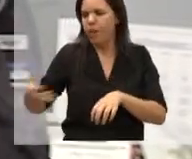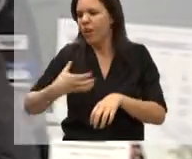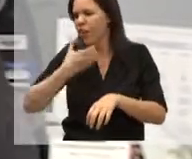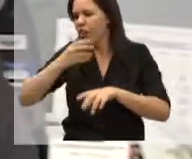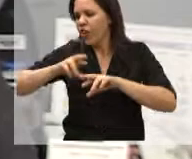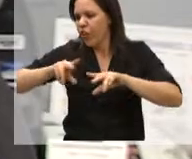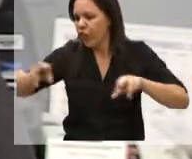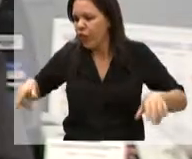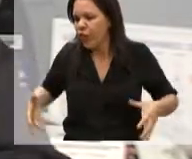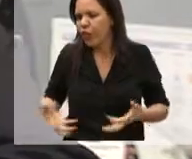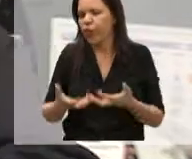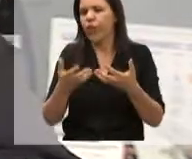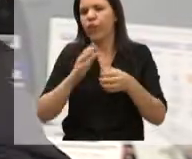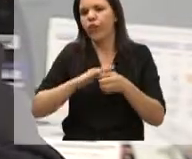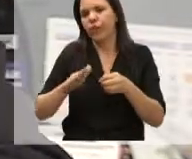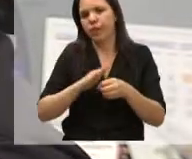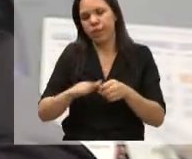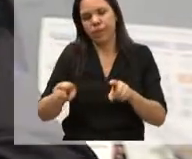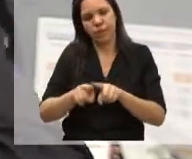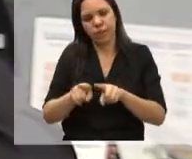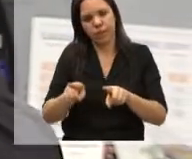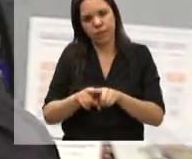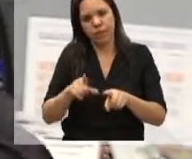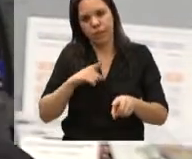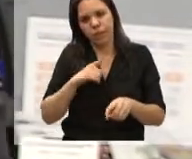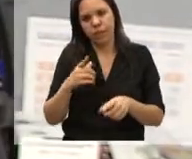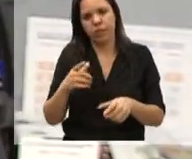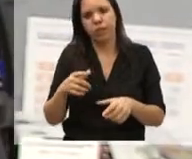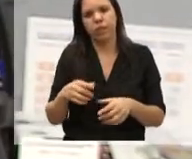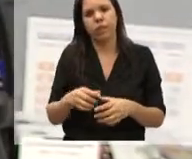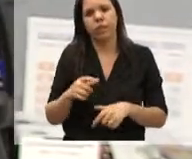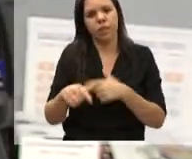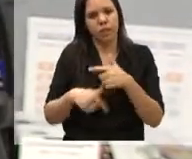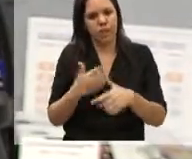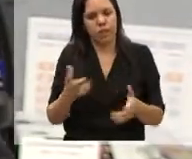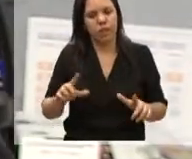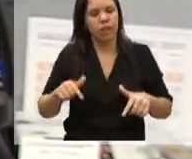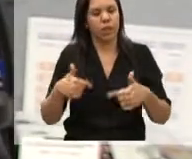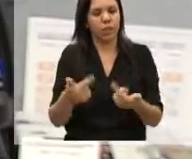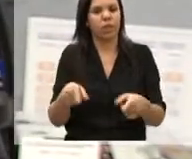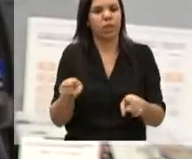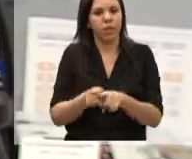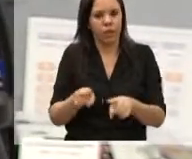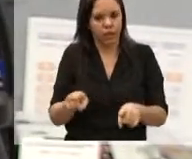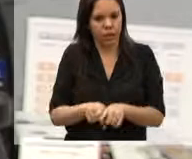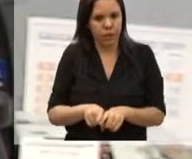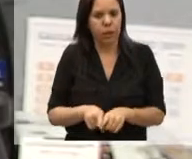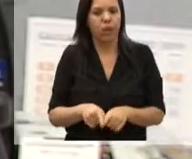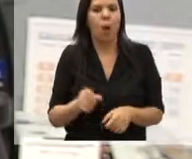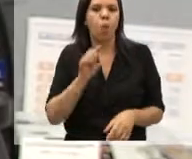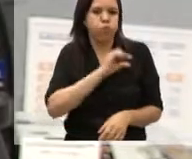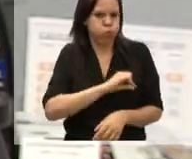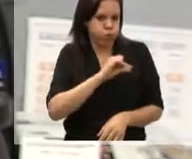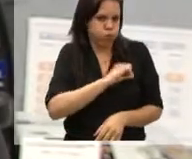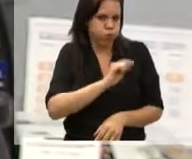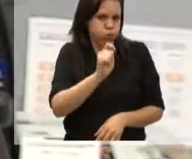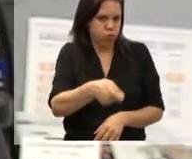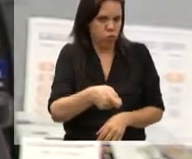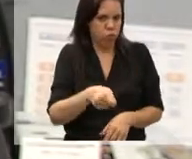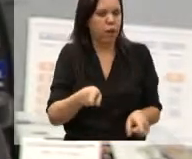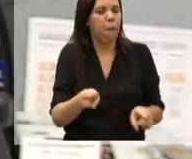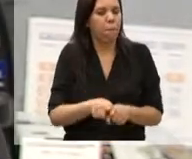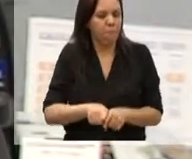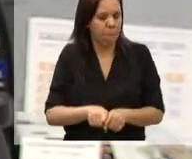frutas, verduras, legumes, e abrimos também um campo de trabalho para atuação. Além da parte de remuneração, também